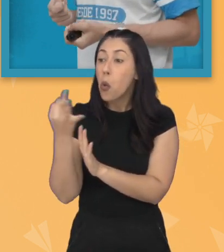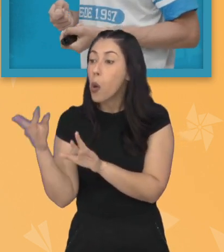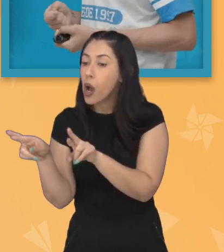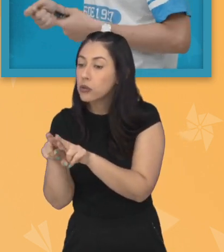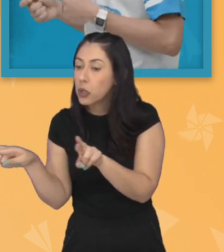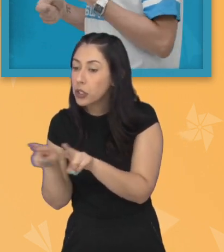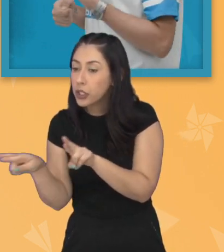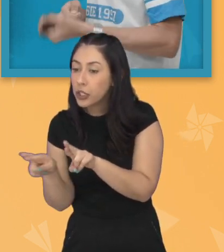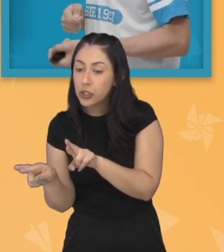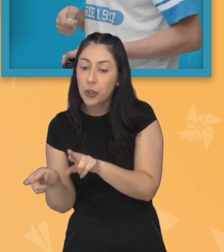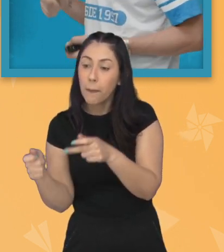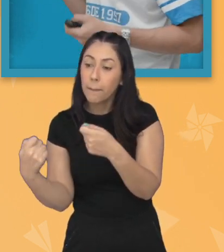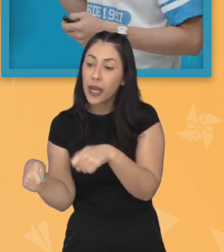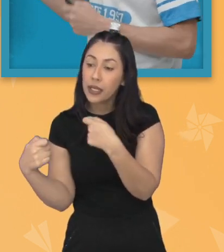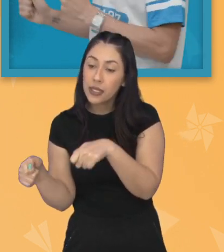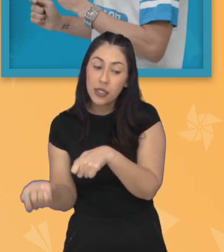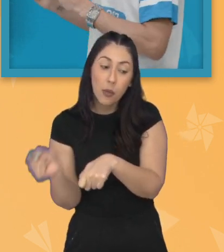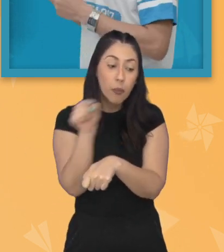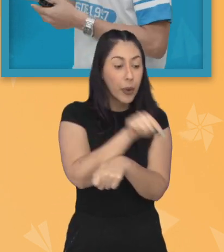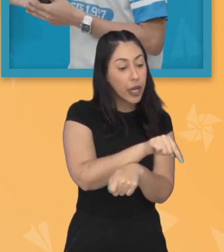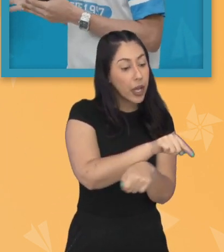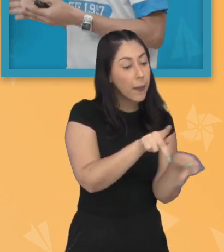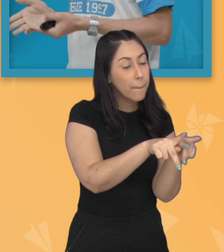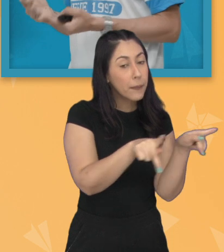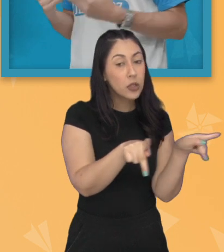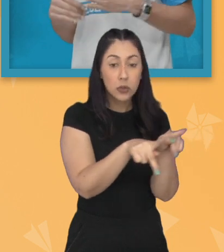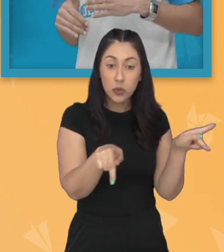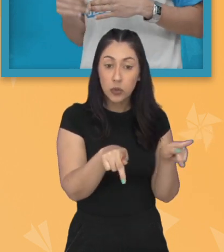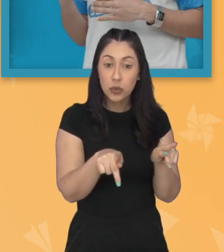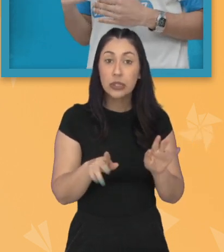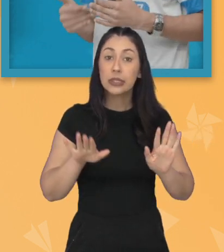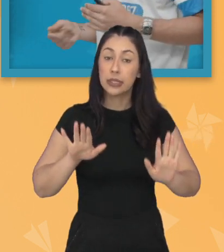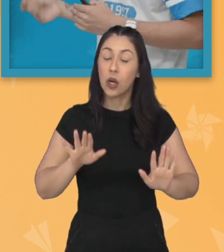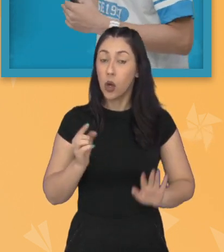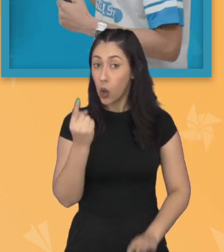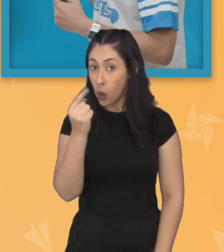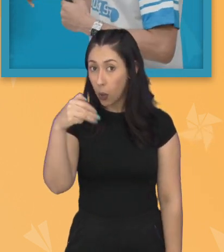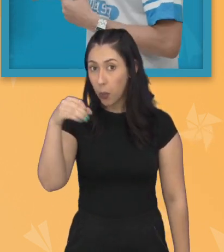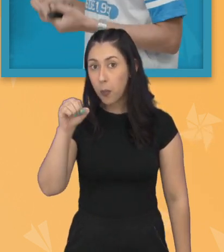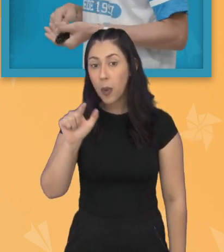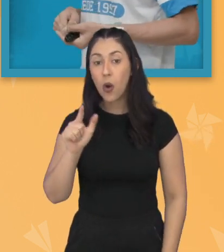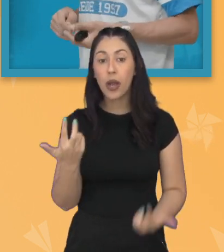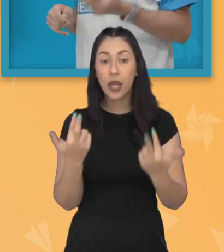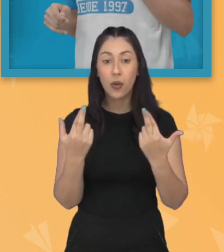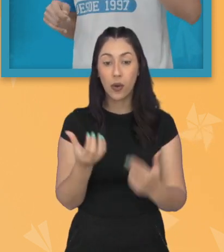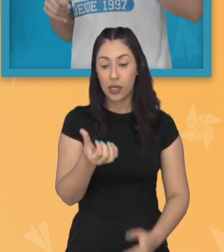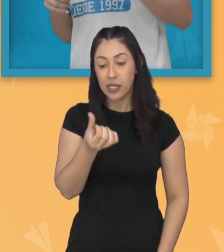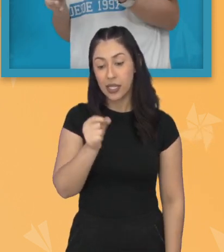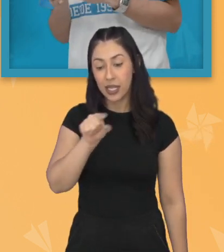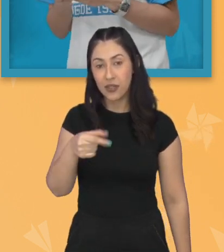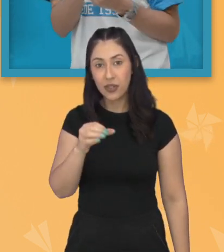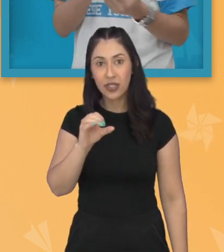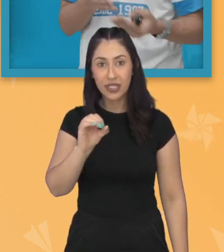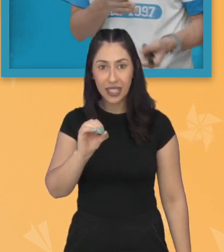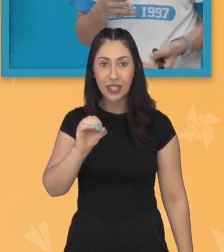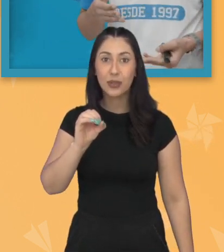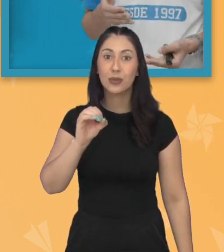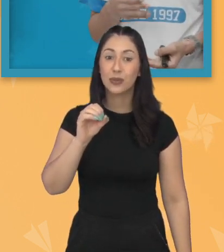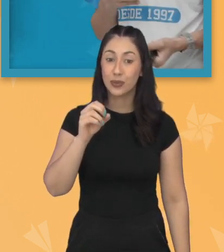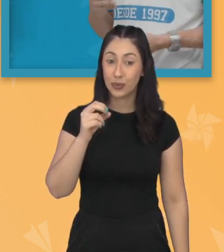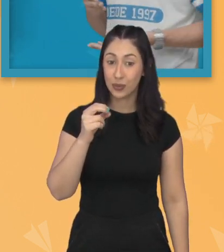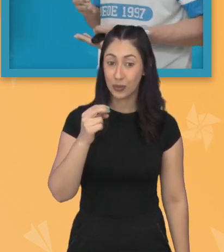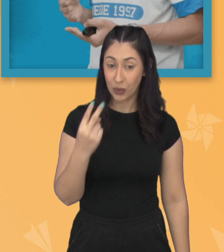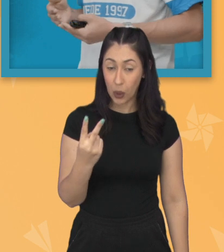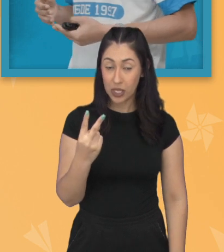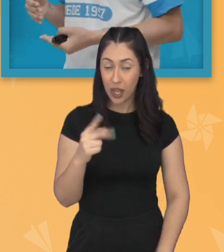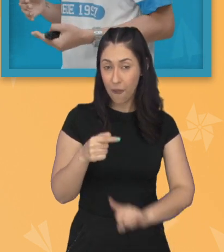nas estequiometrias, né, nos cálculos estequiométricos, na qual que 1 mol corresponde a 6,02 vezes 10 a 23 moléculas, que é a famosa constante